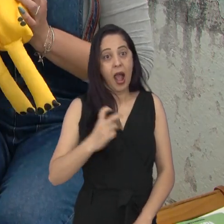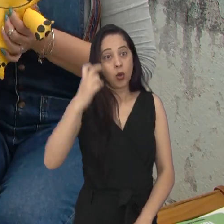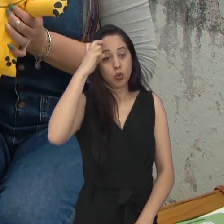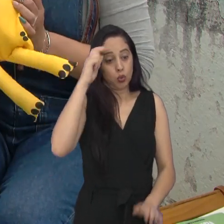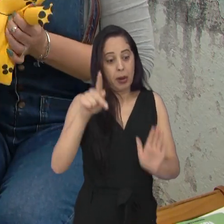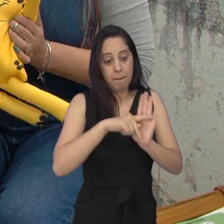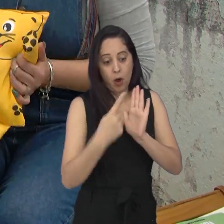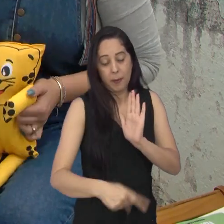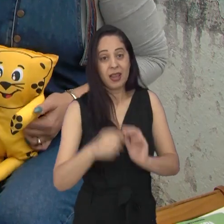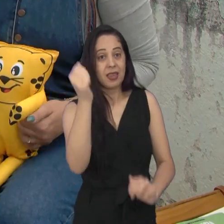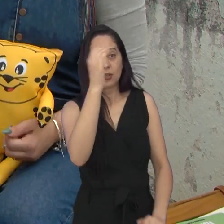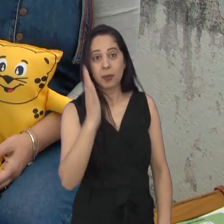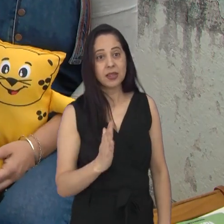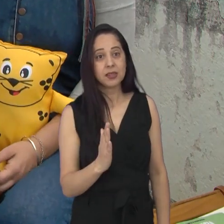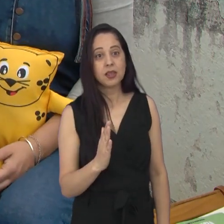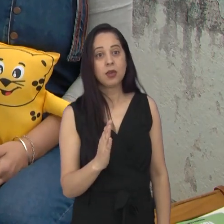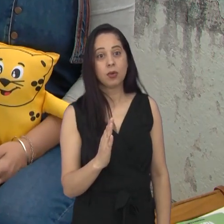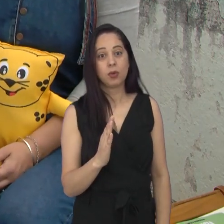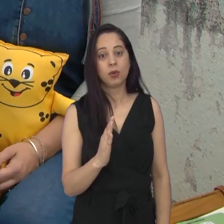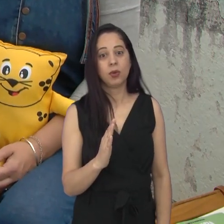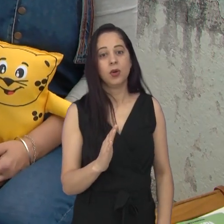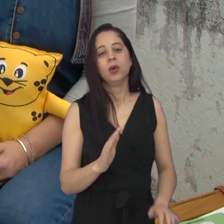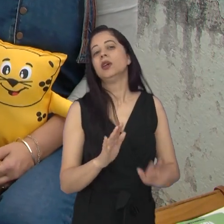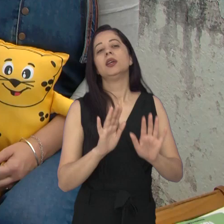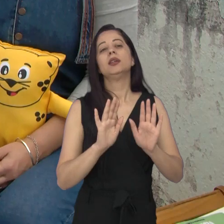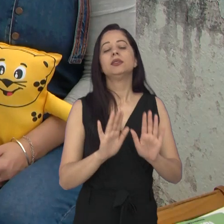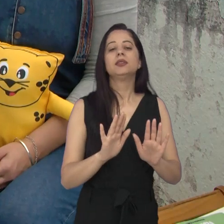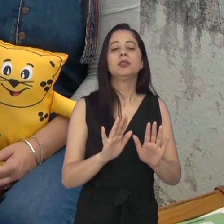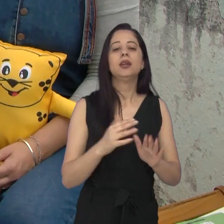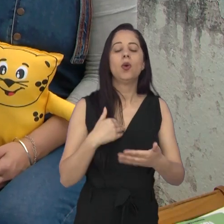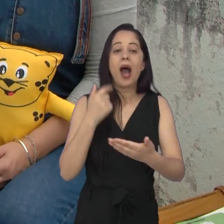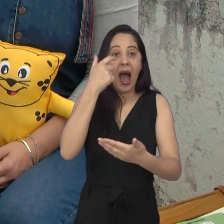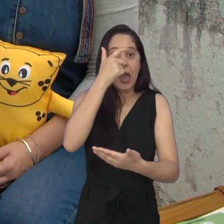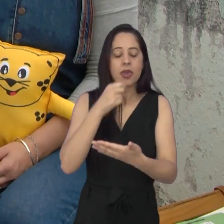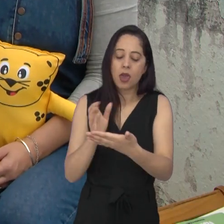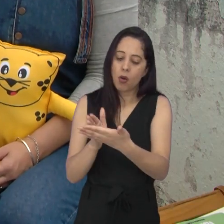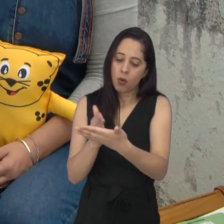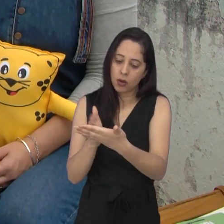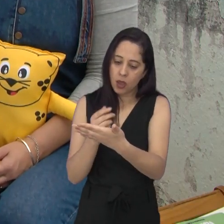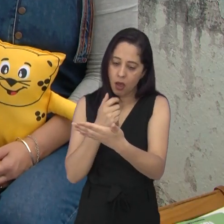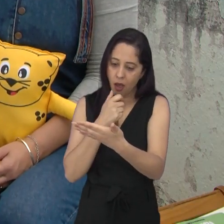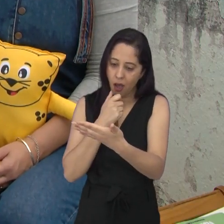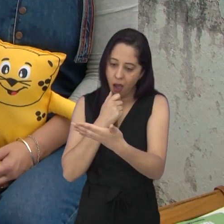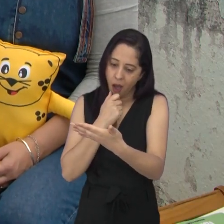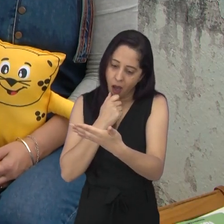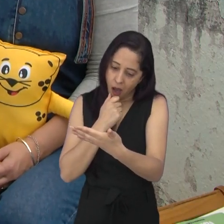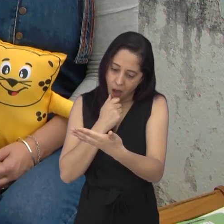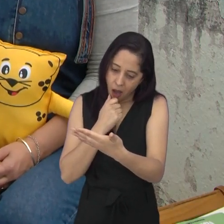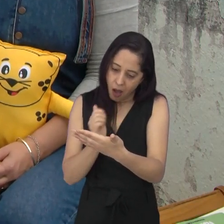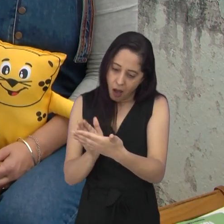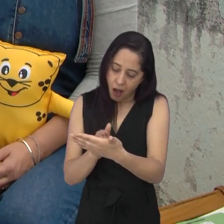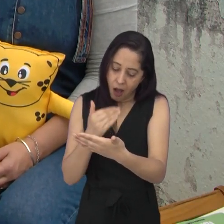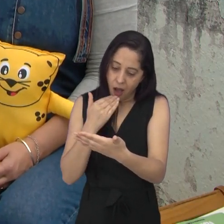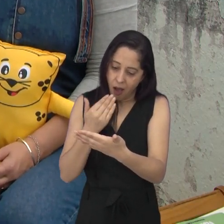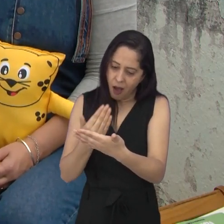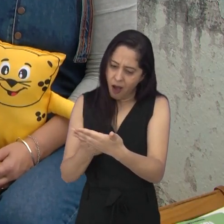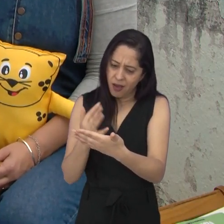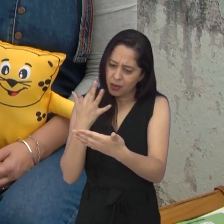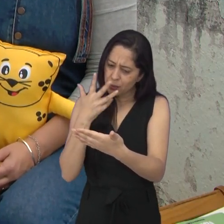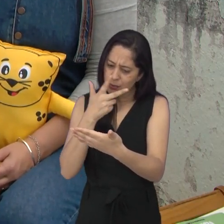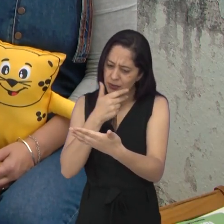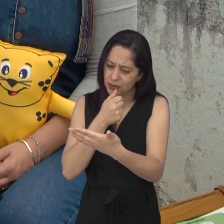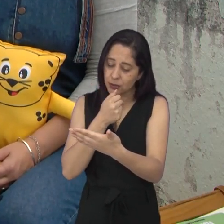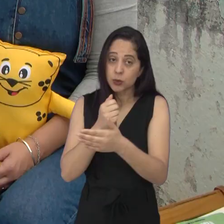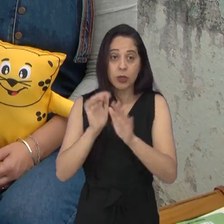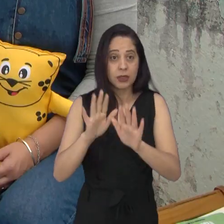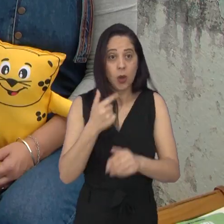de nós, né? Então a gente tem essa proximidade e isso foi me encantando. E uma coisa que ele colocou, que